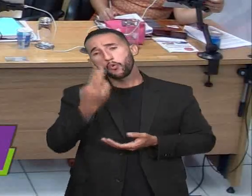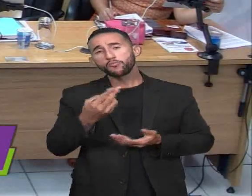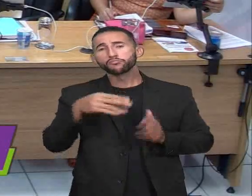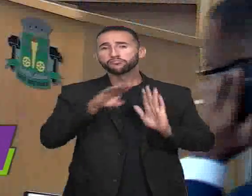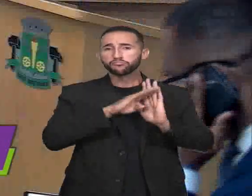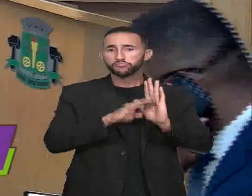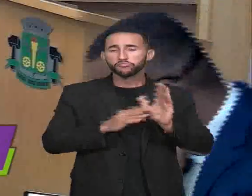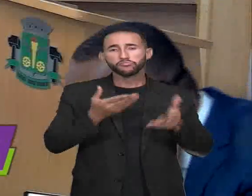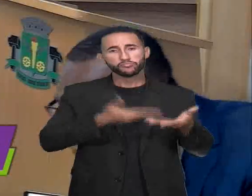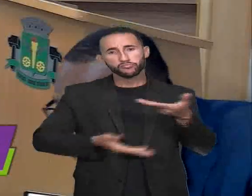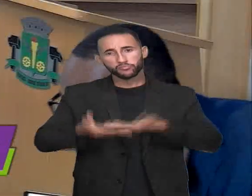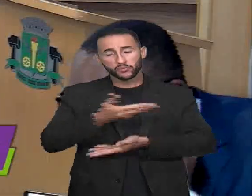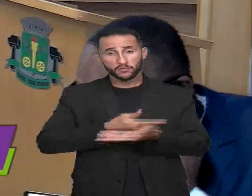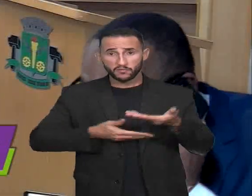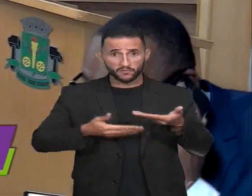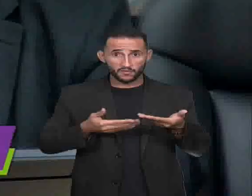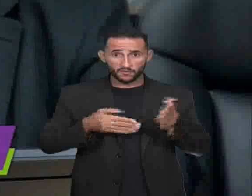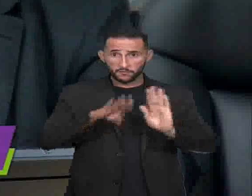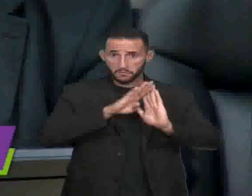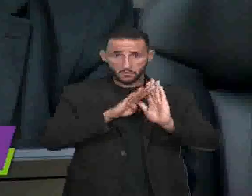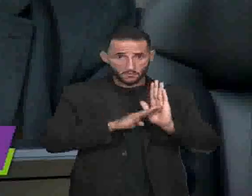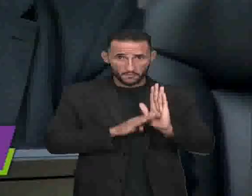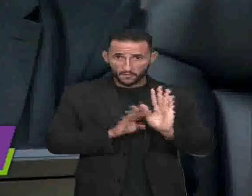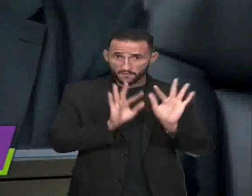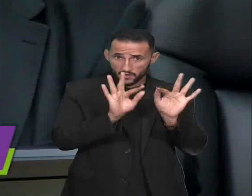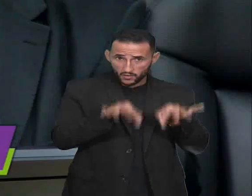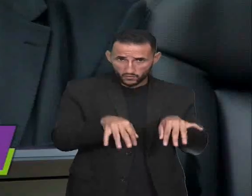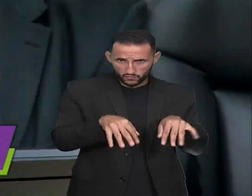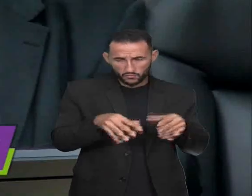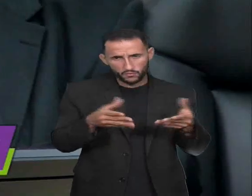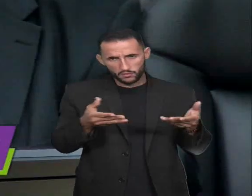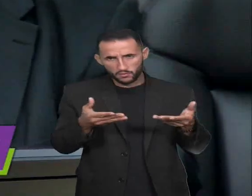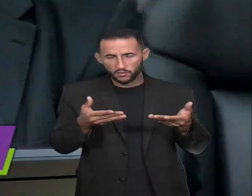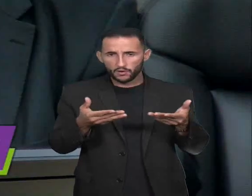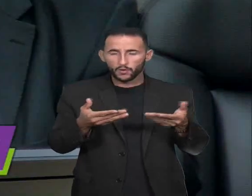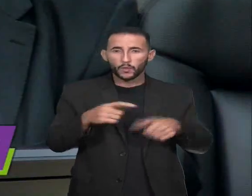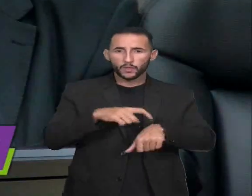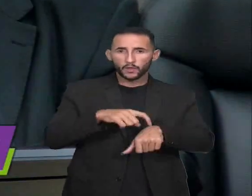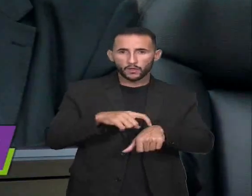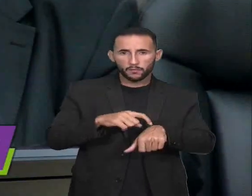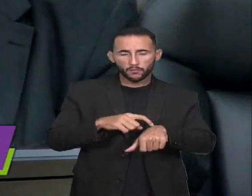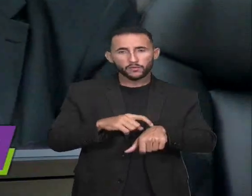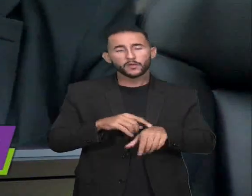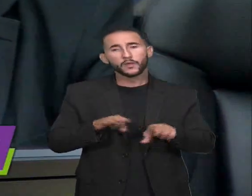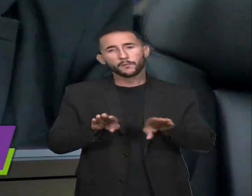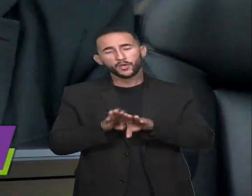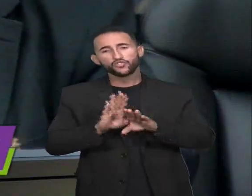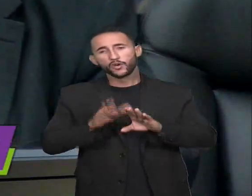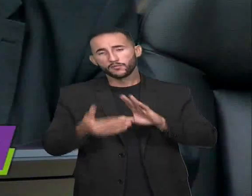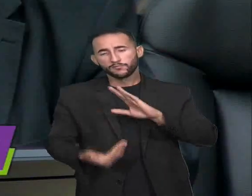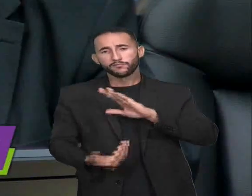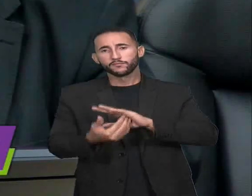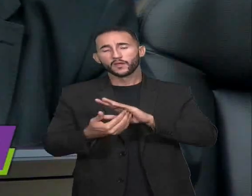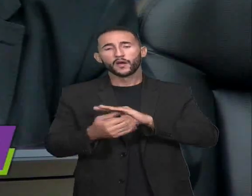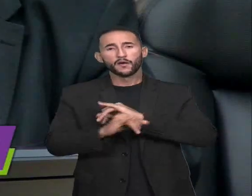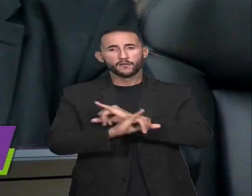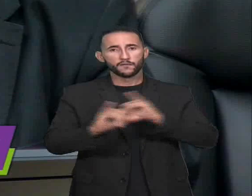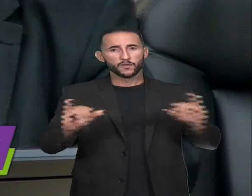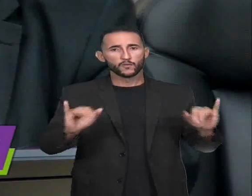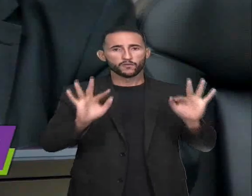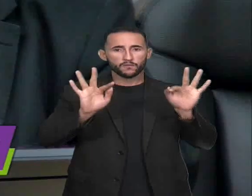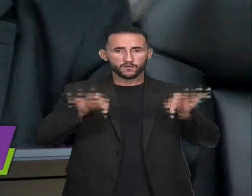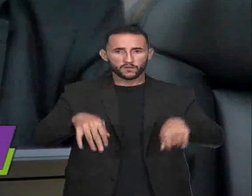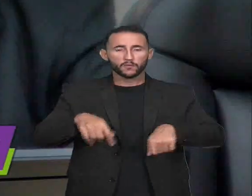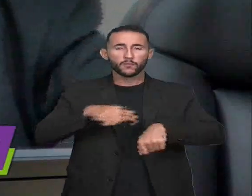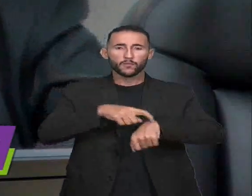expediente não havendo mais matéria a ser discutida no expediente o tempo esgotado declaro encerrada a sessão do expediente